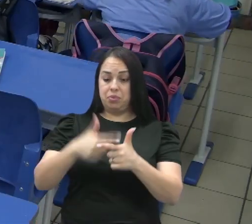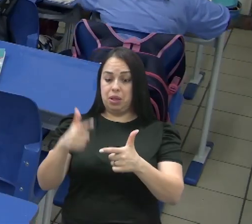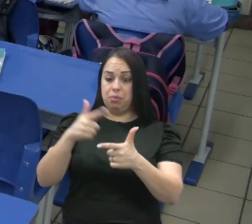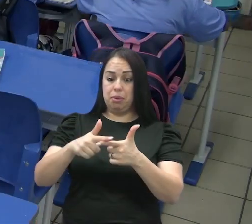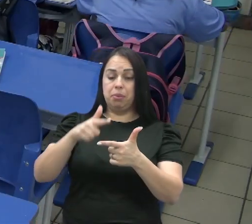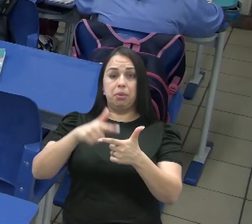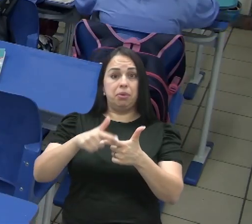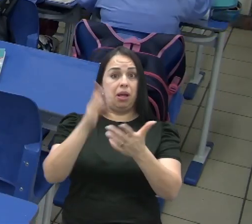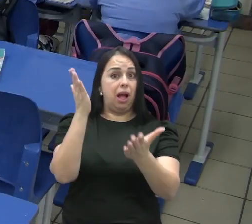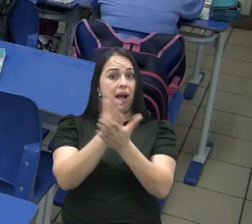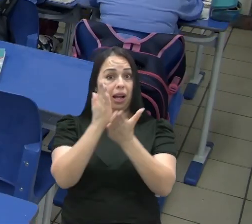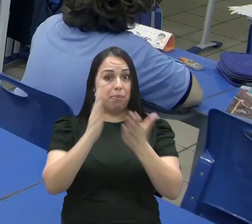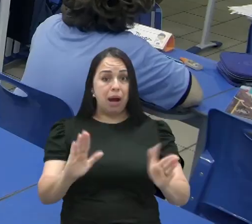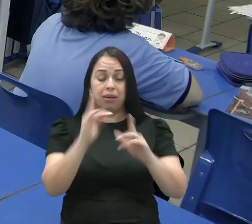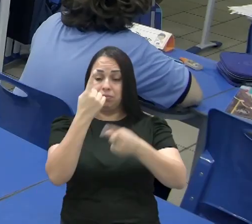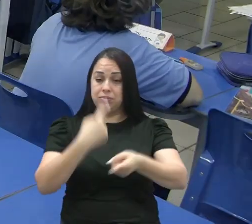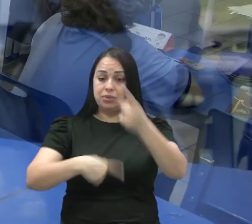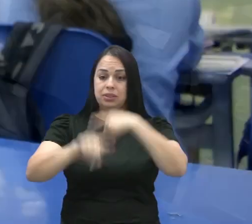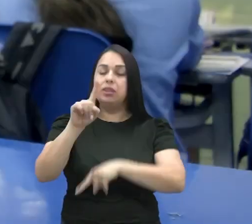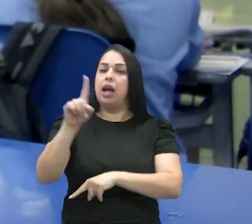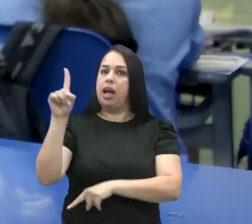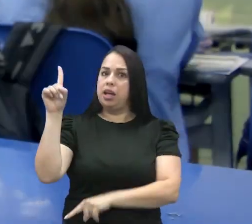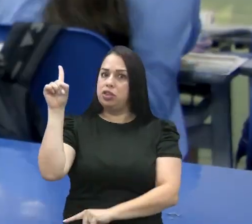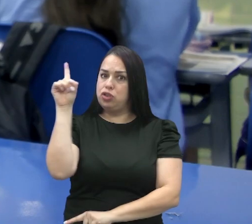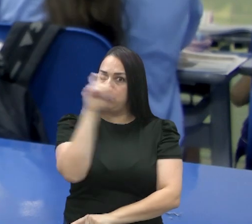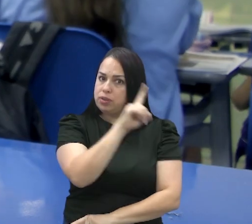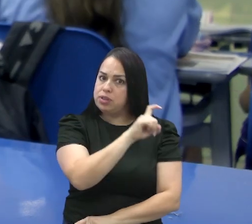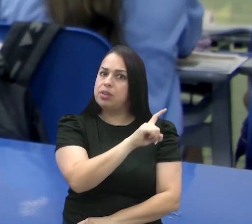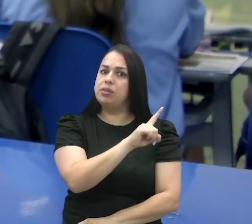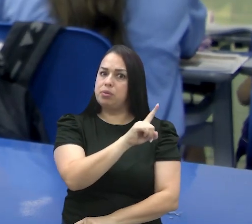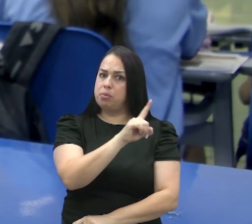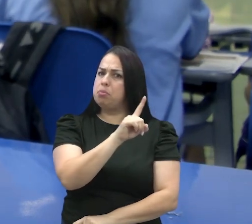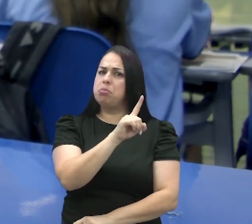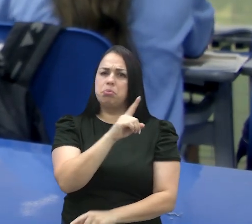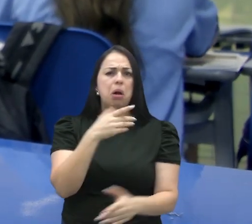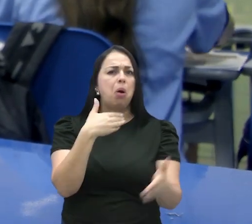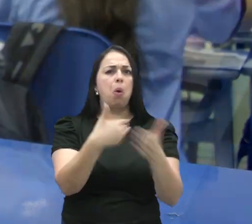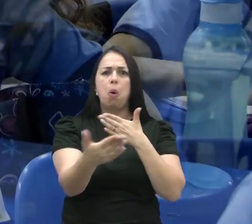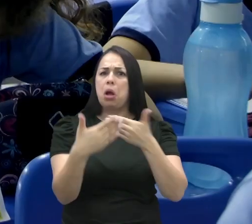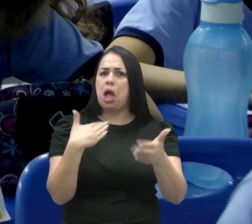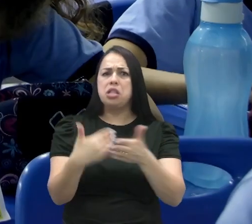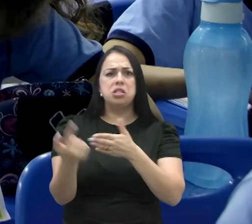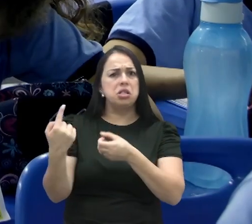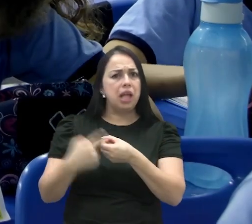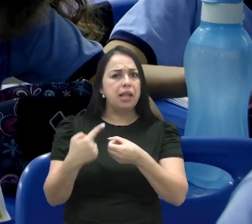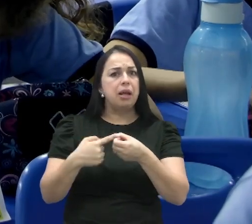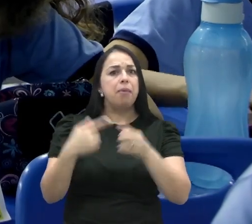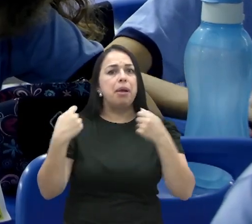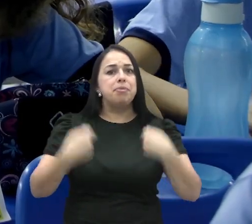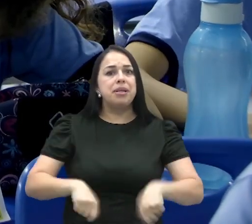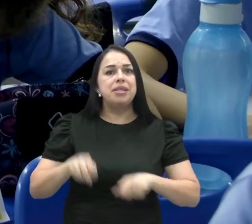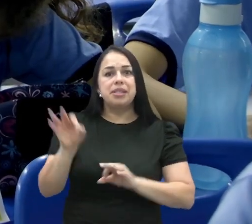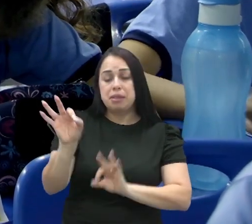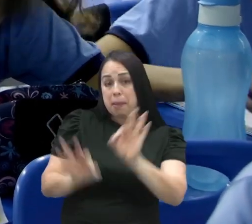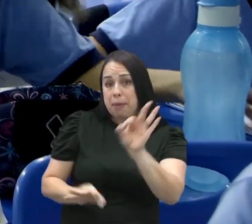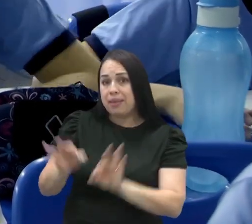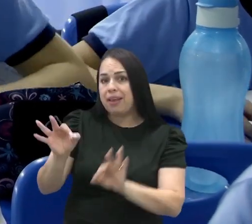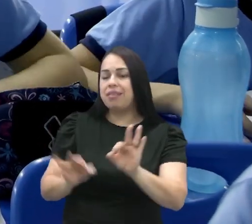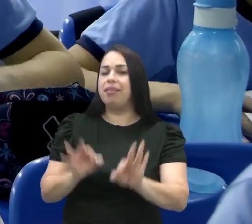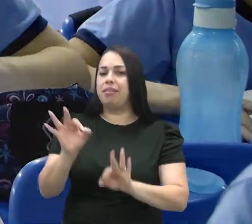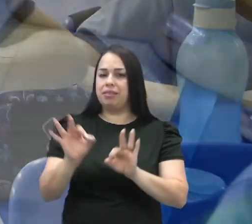Superar os problemas estruturais da educação é uma missão difícil para qualquer cidade, mas exige planejamento